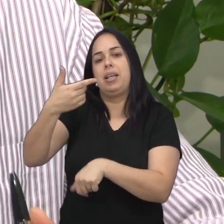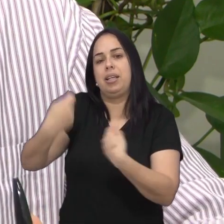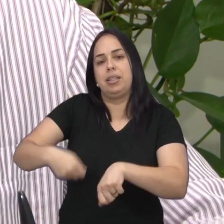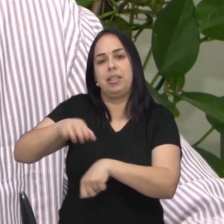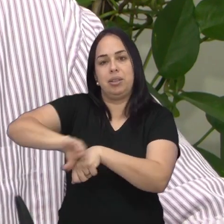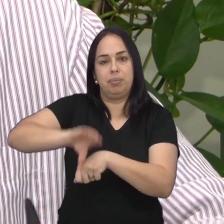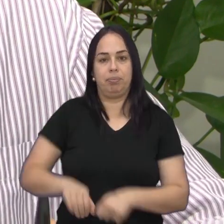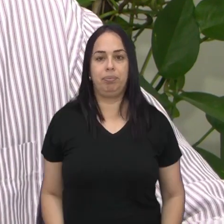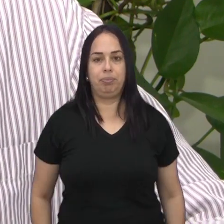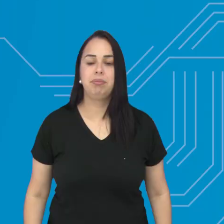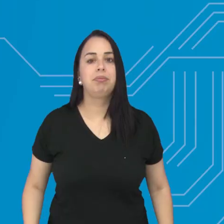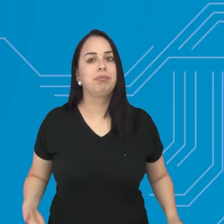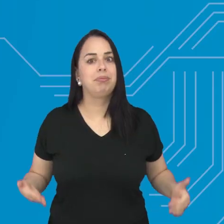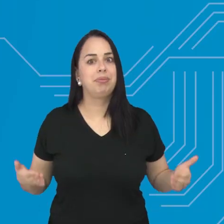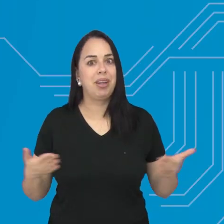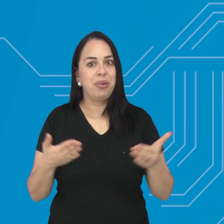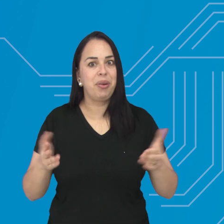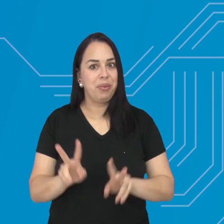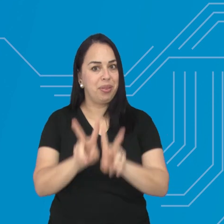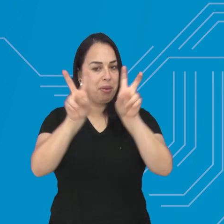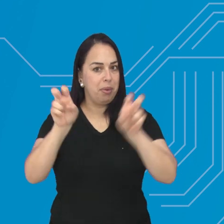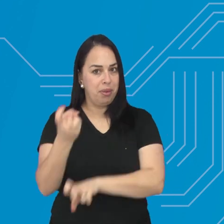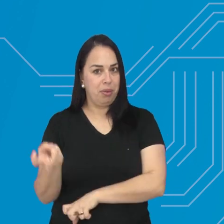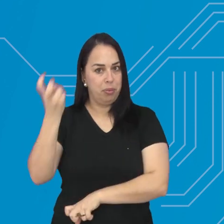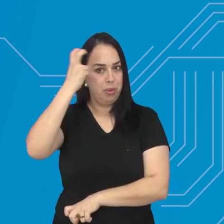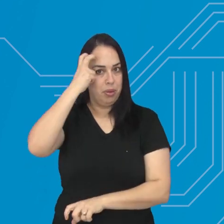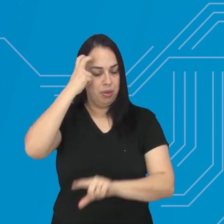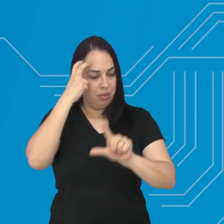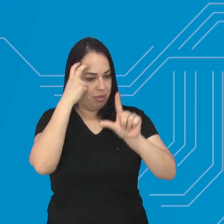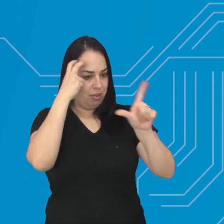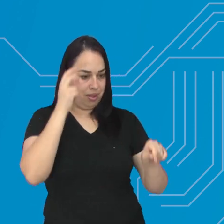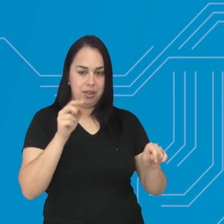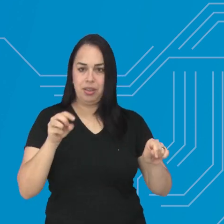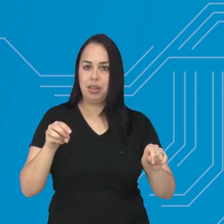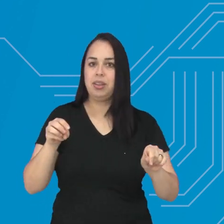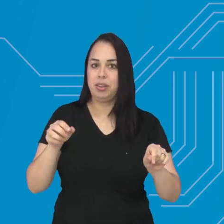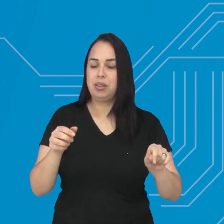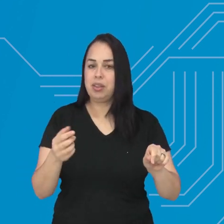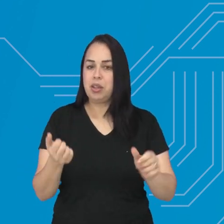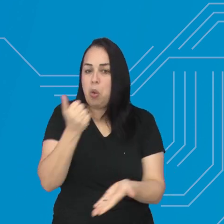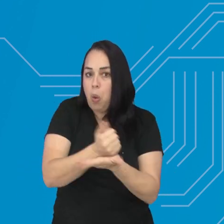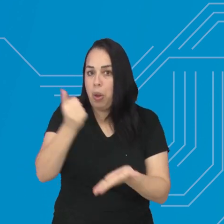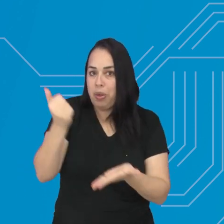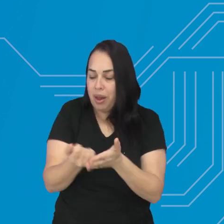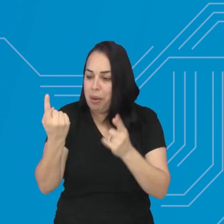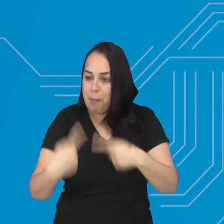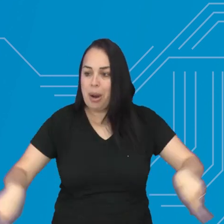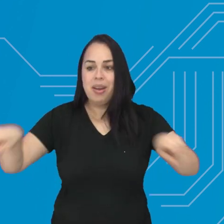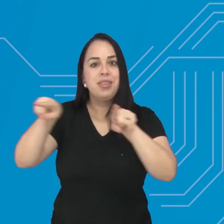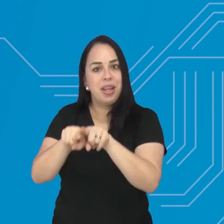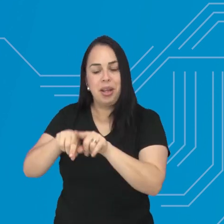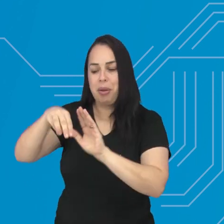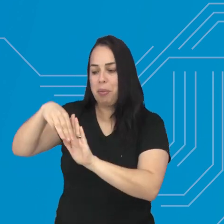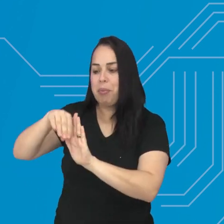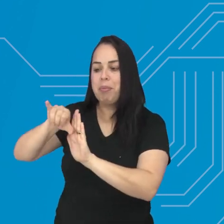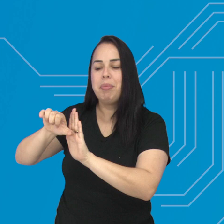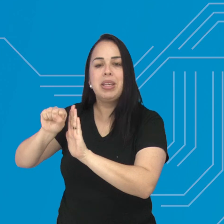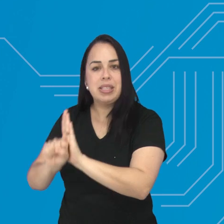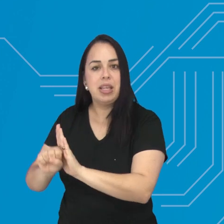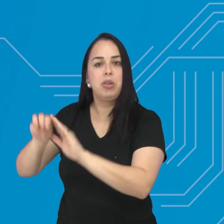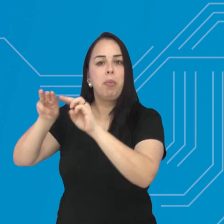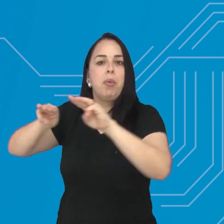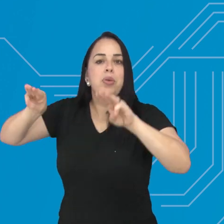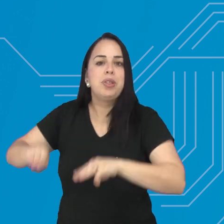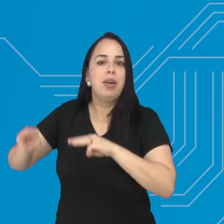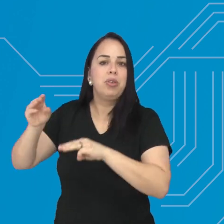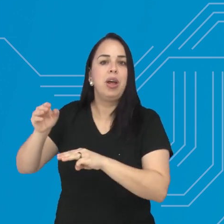e possam usufruir dela. Agora, no tema da cultura, a Fundação Cassiano Ricardo renovou uma parceria com o MIS, o Museu da Imagem e